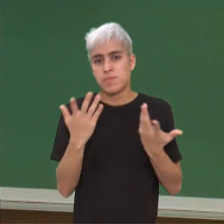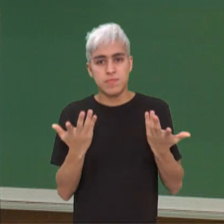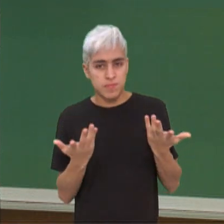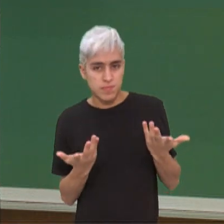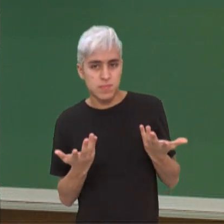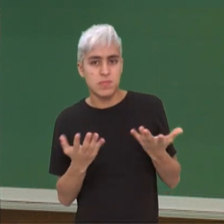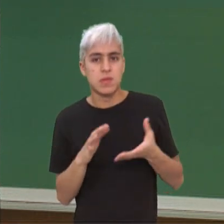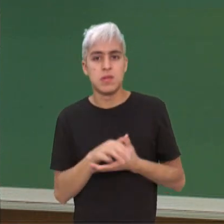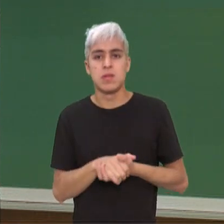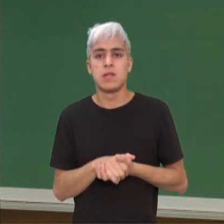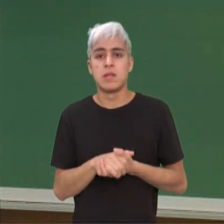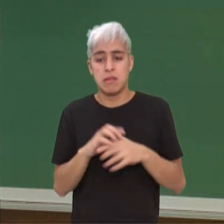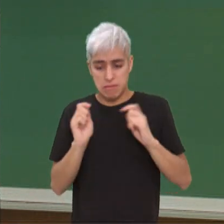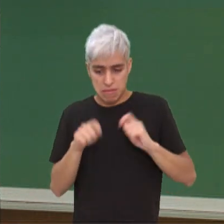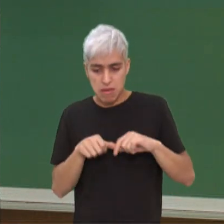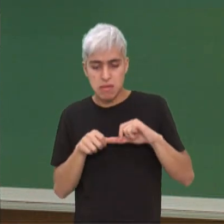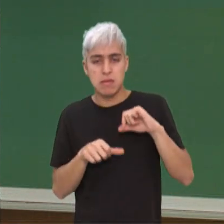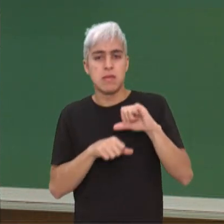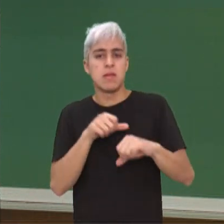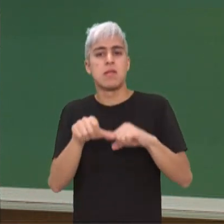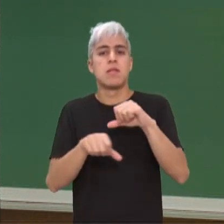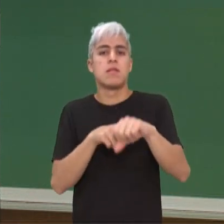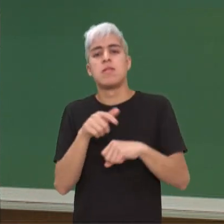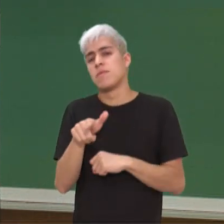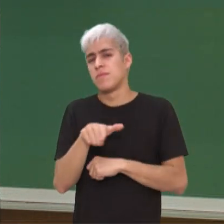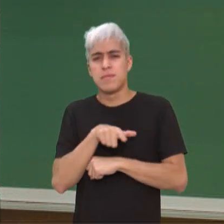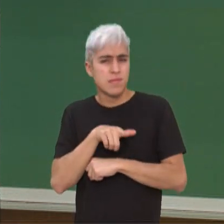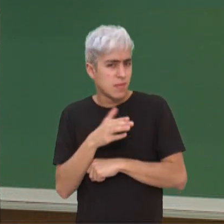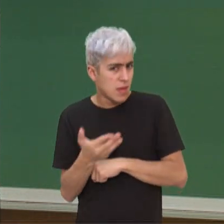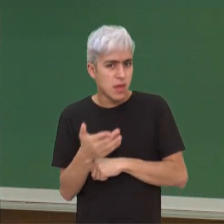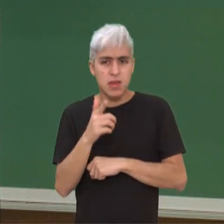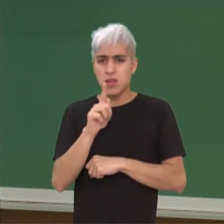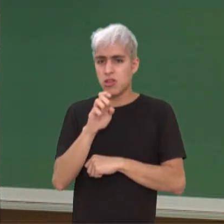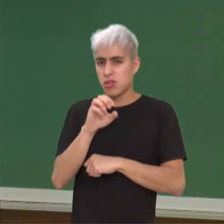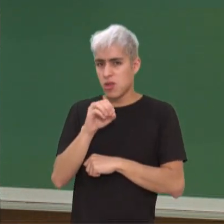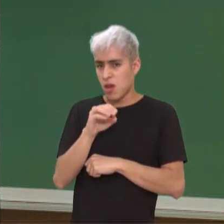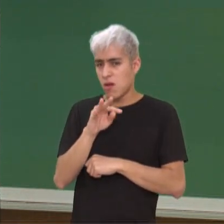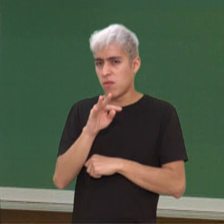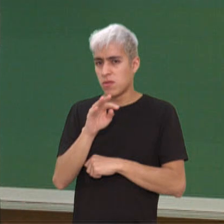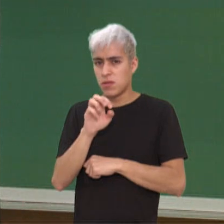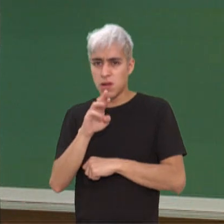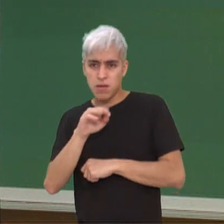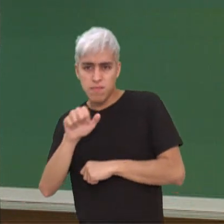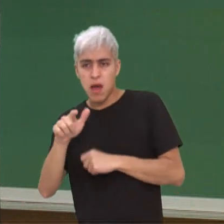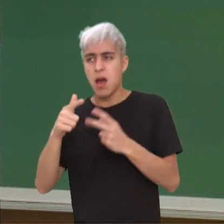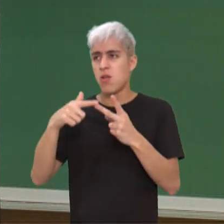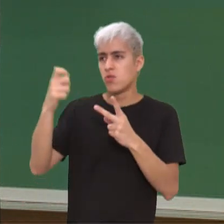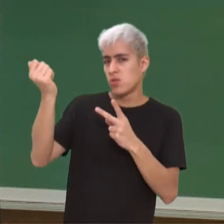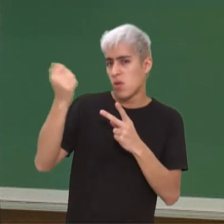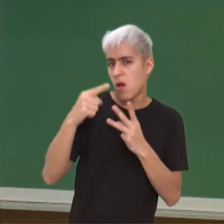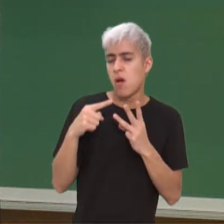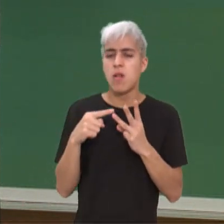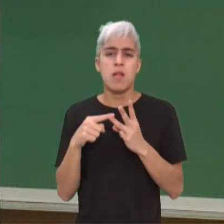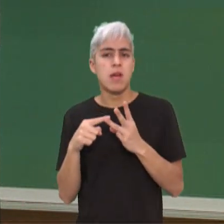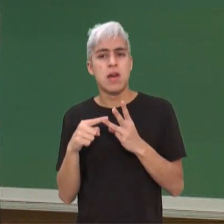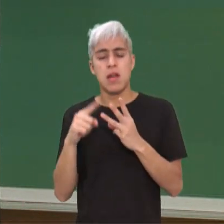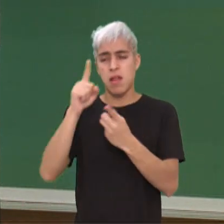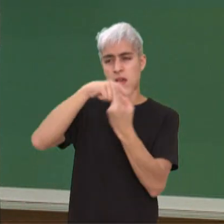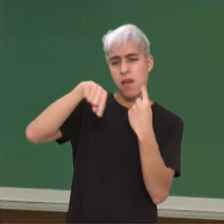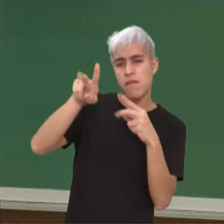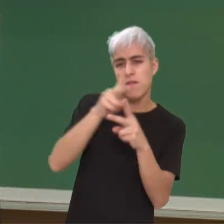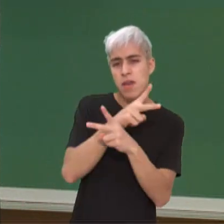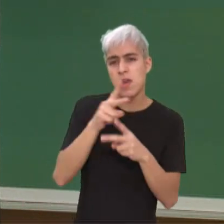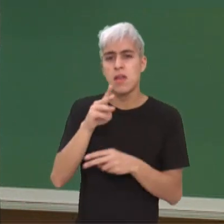energias renováveis, né? Então ali está a geotermal, a solar, a eólica, a biomassa,